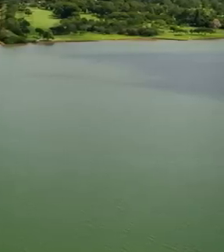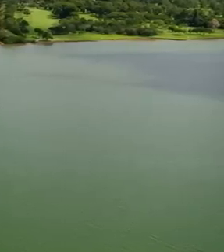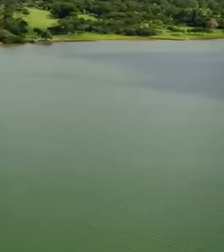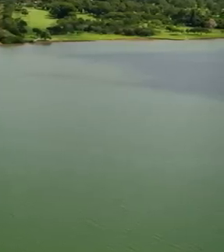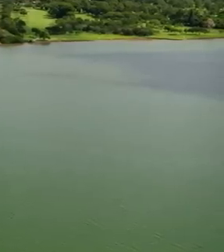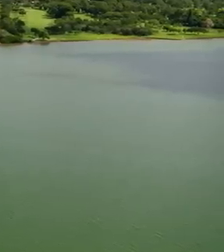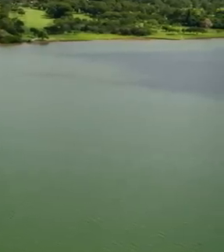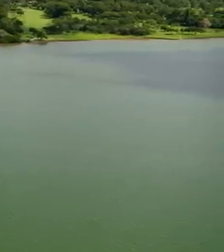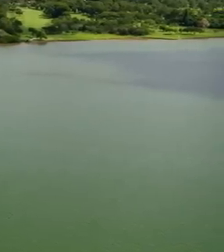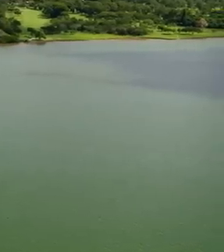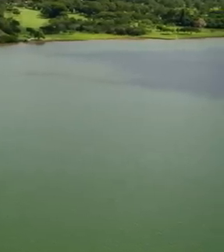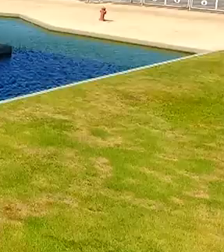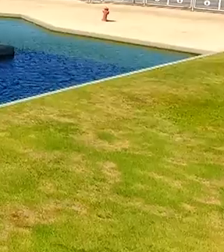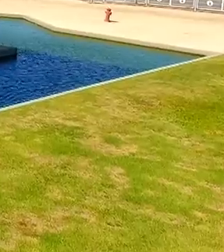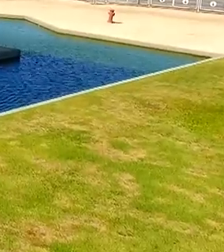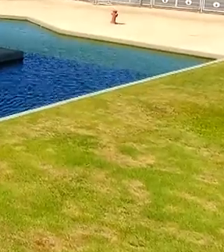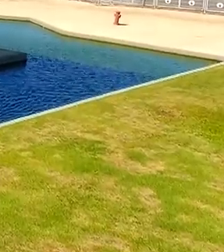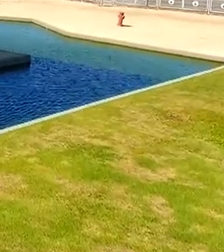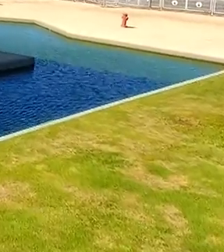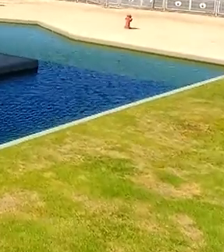Tchau. Tchau.